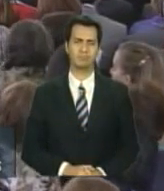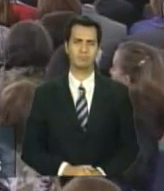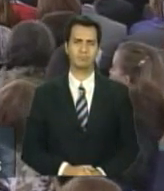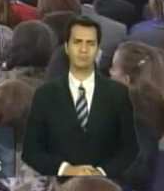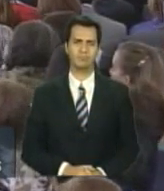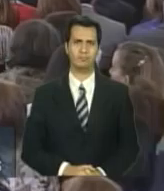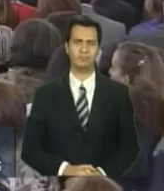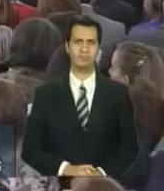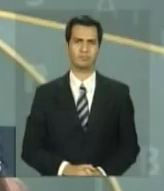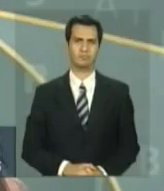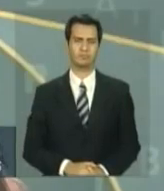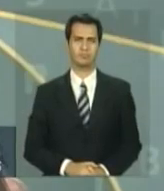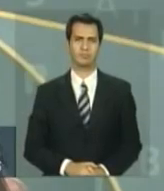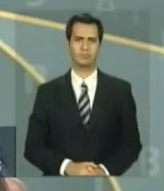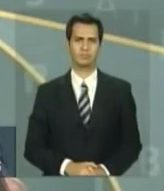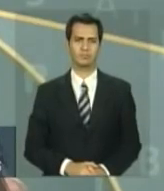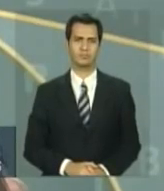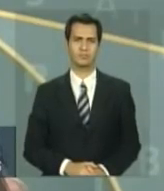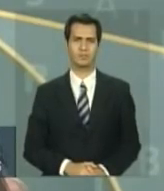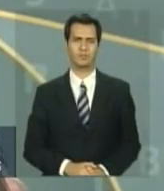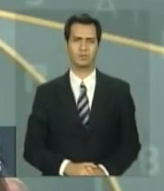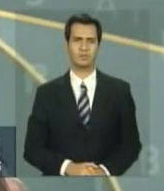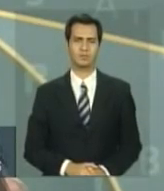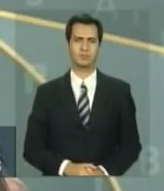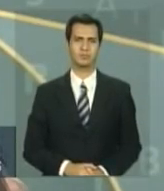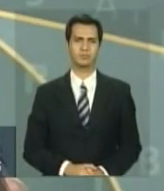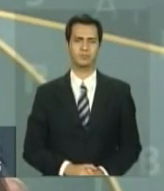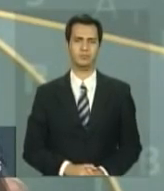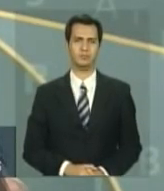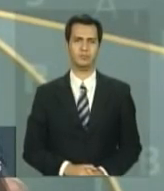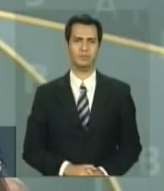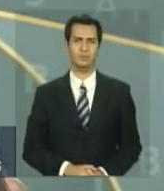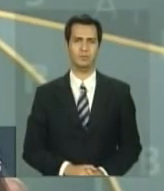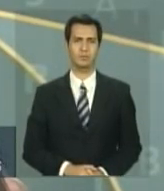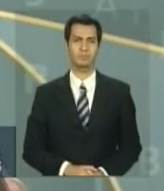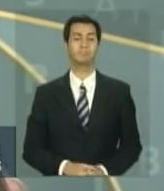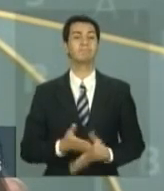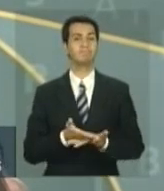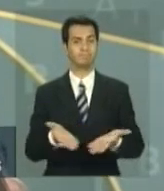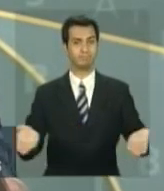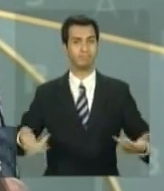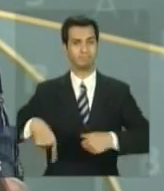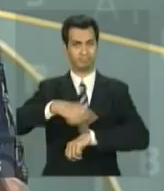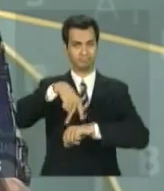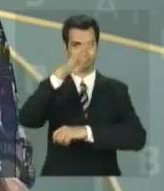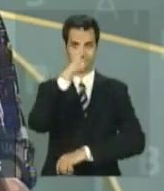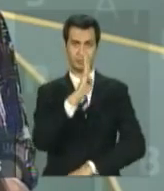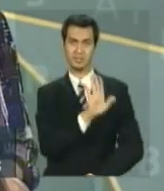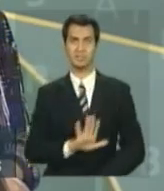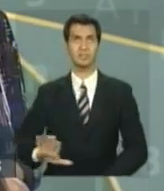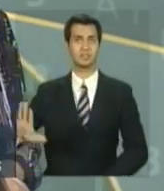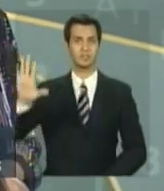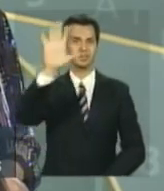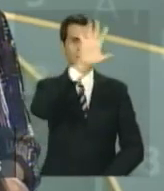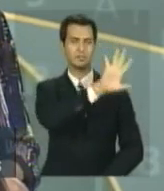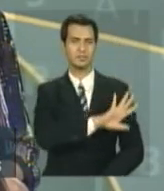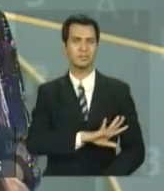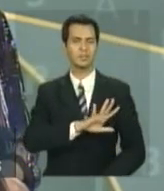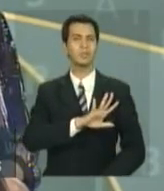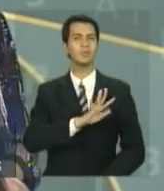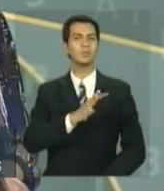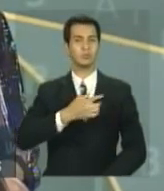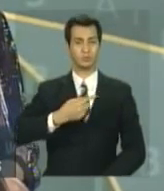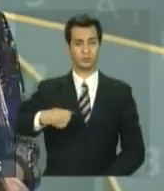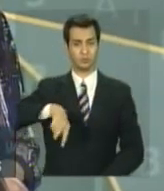É este o país para o qual e com o qual